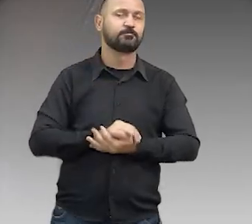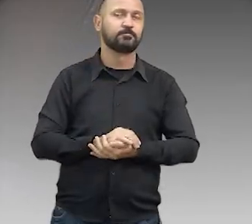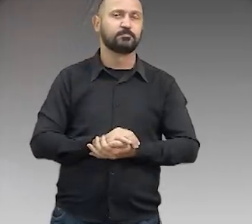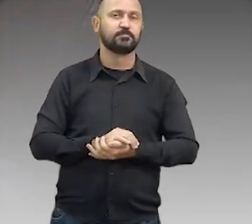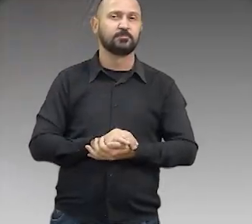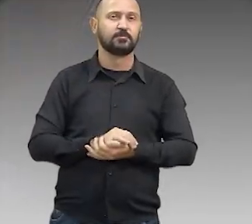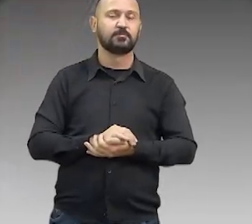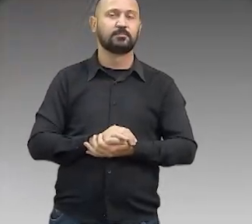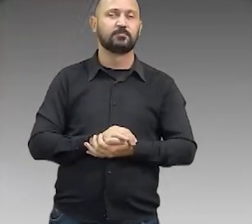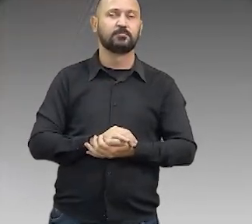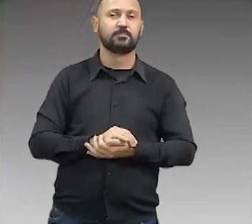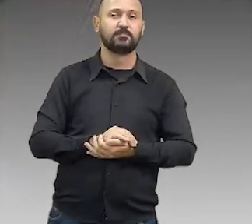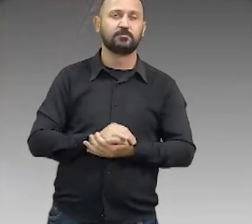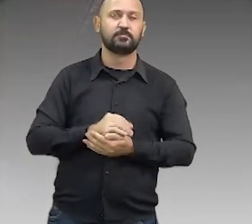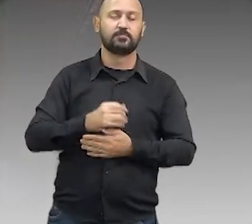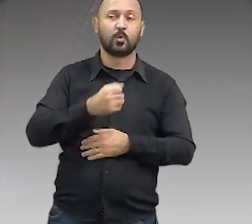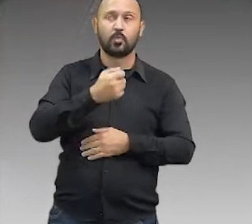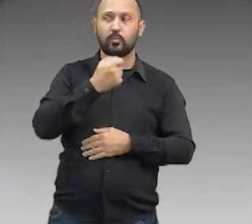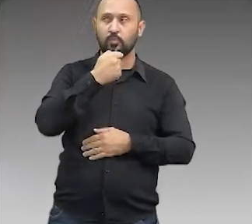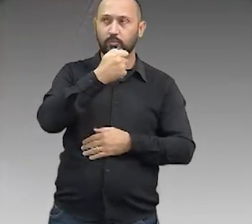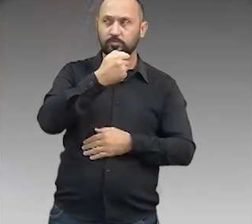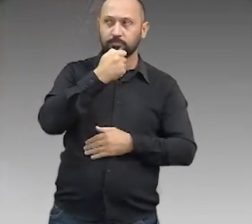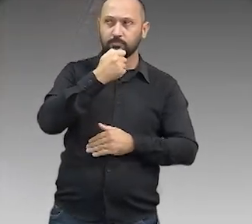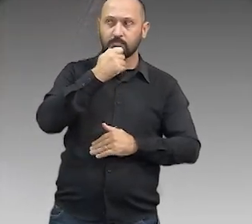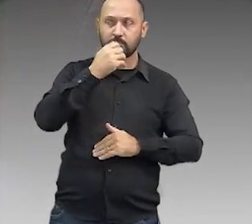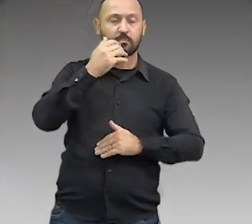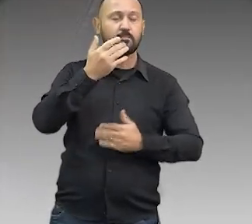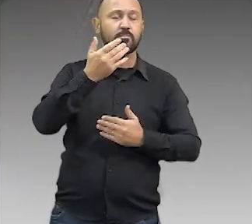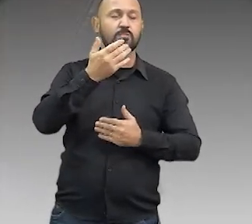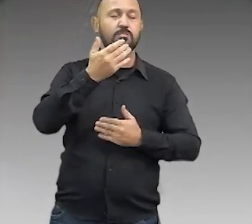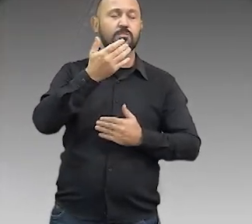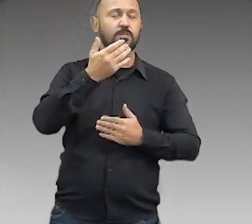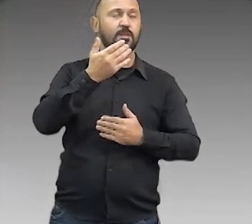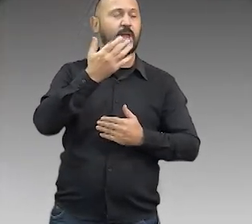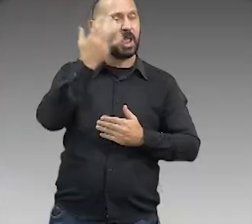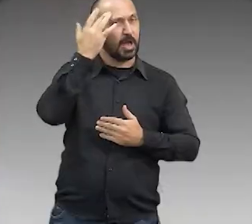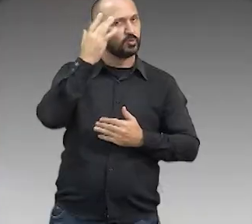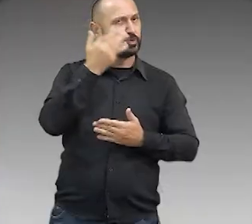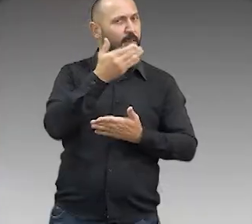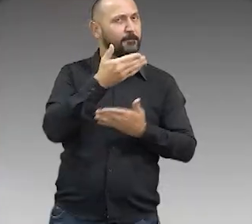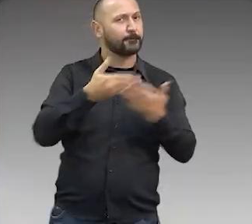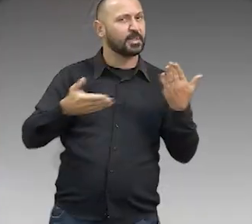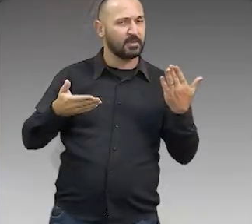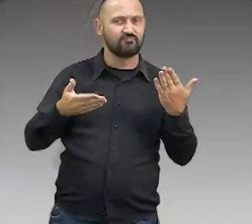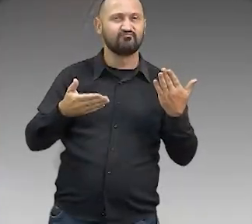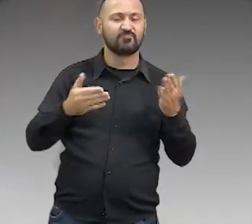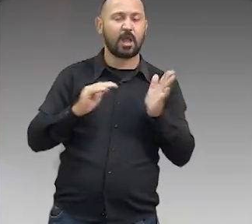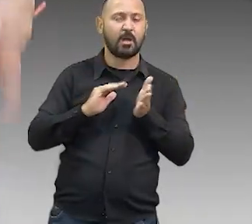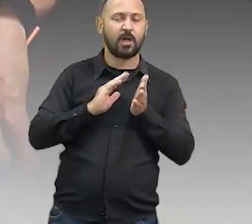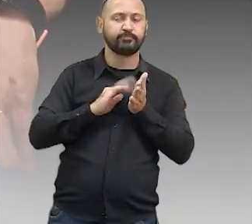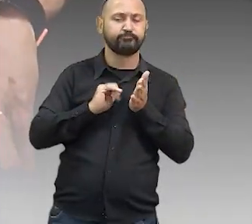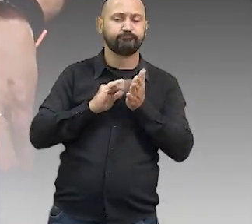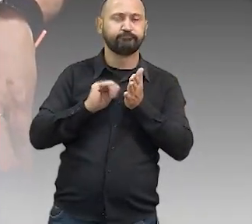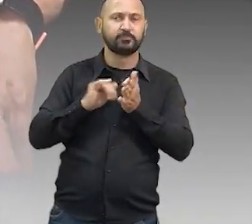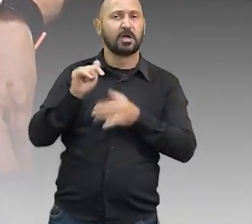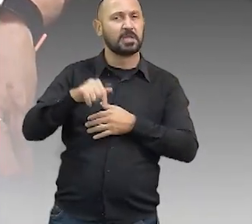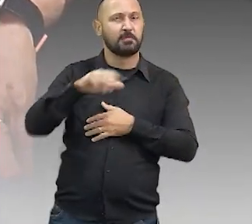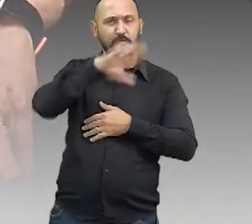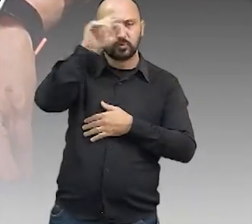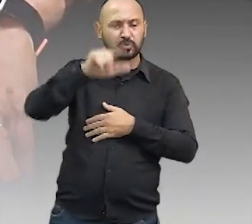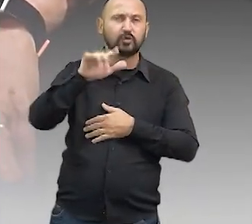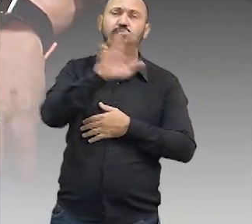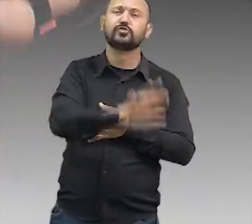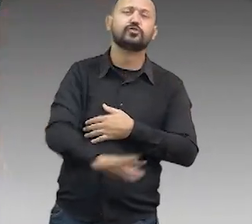o jornalismo perdeu um pouco, e não é só aqui em Campo Grande, Mato Grosso do Sul, não, é de uma forma